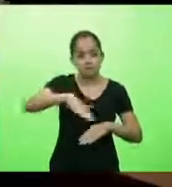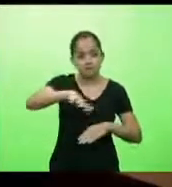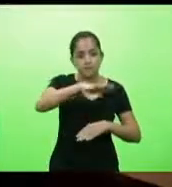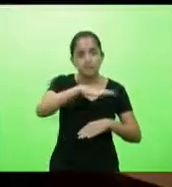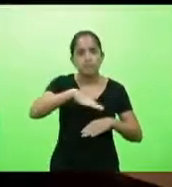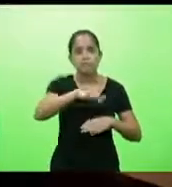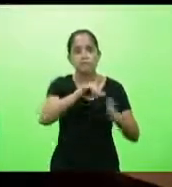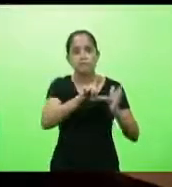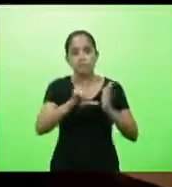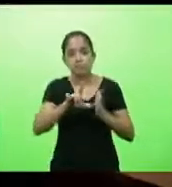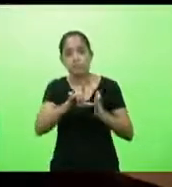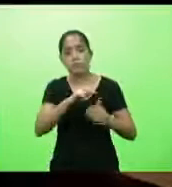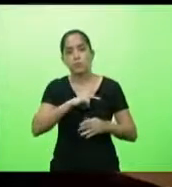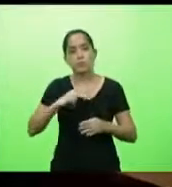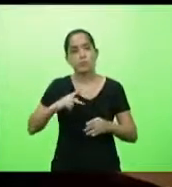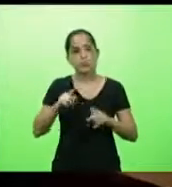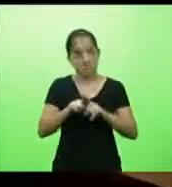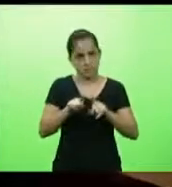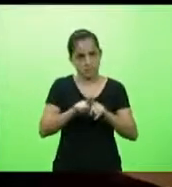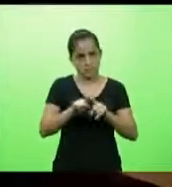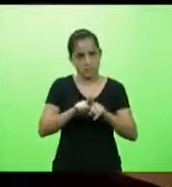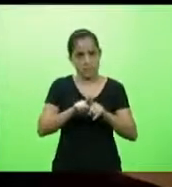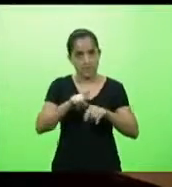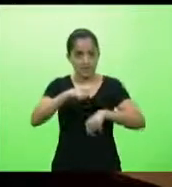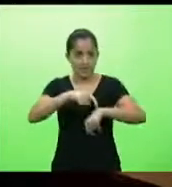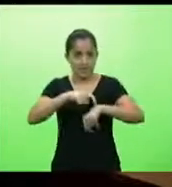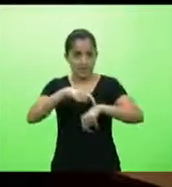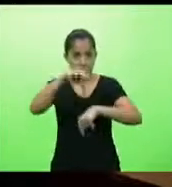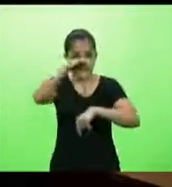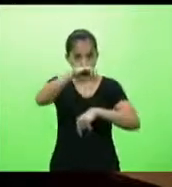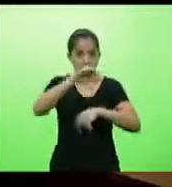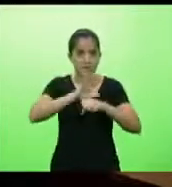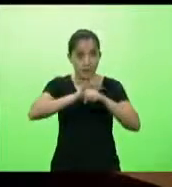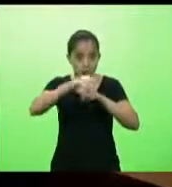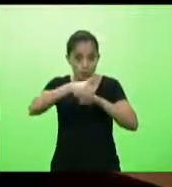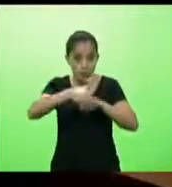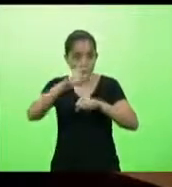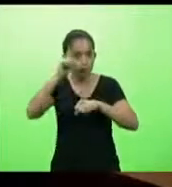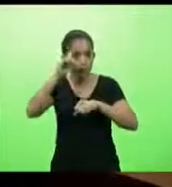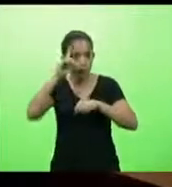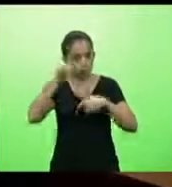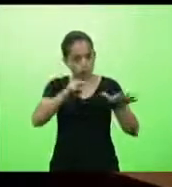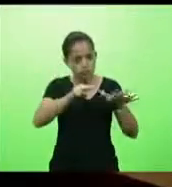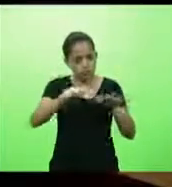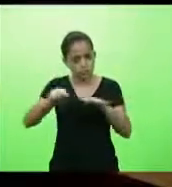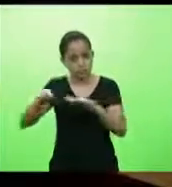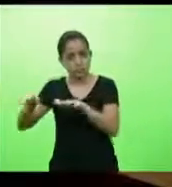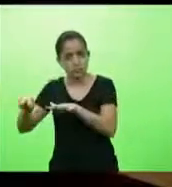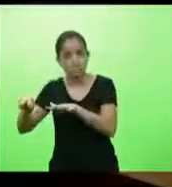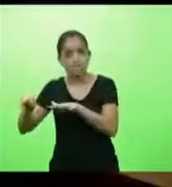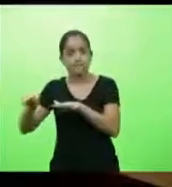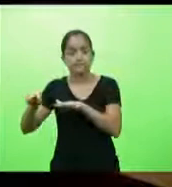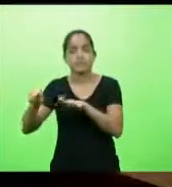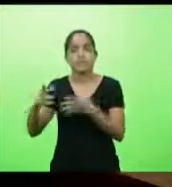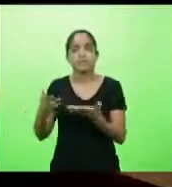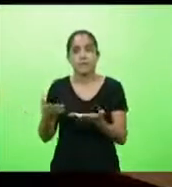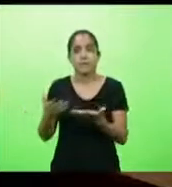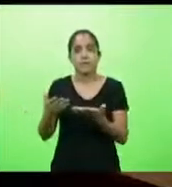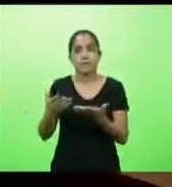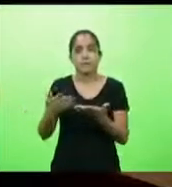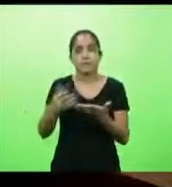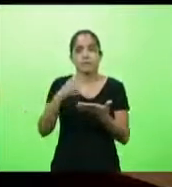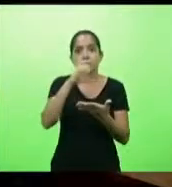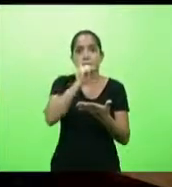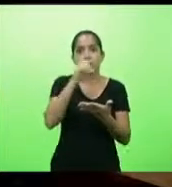comerciais e públicos a partir das 9 horas da noite, todos os dias da semana. Praticamente funciona no final de